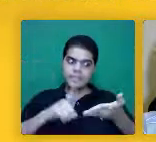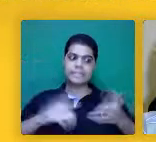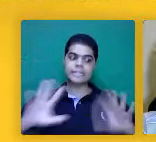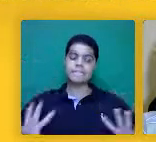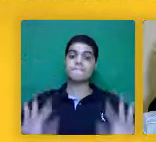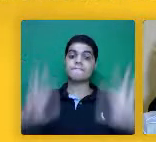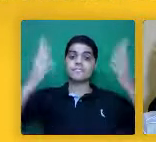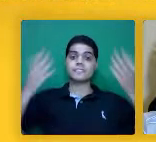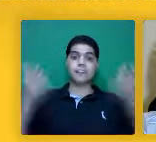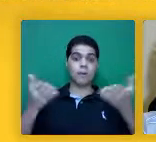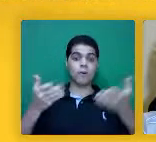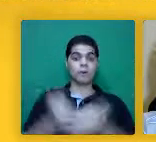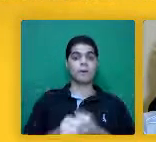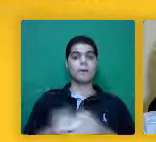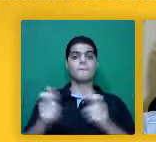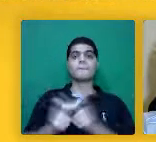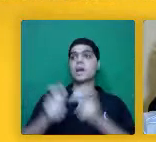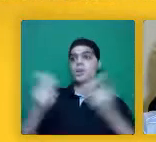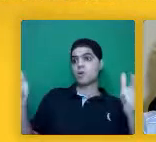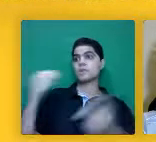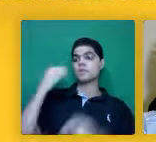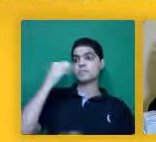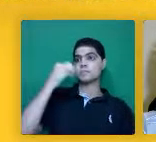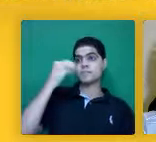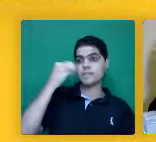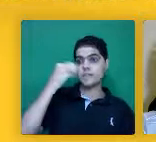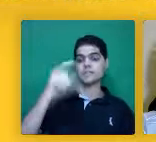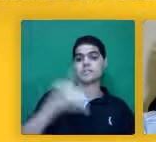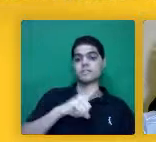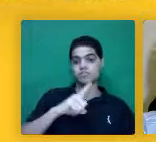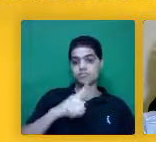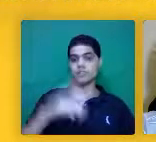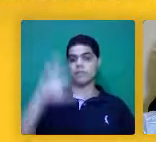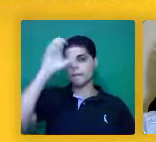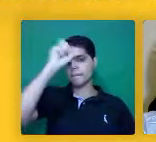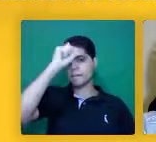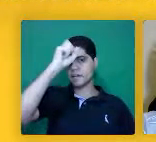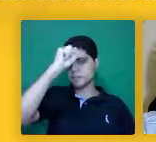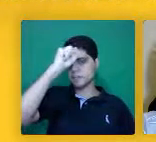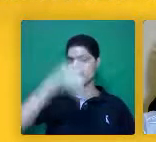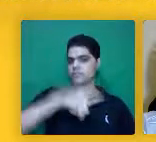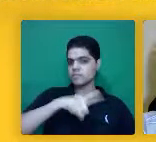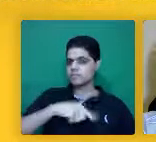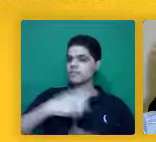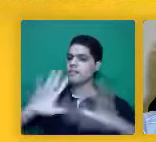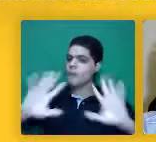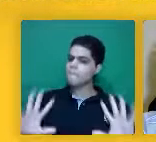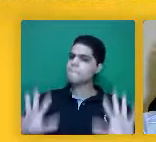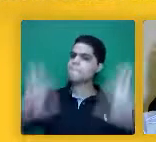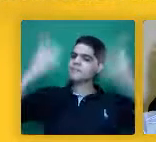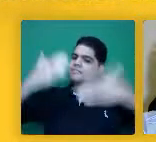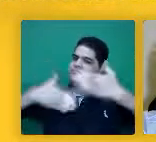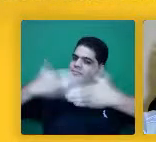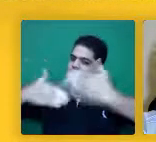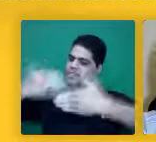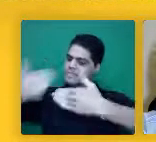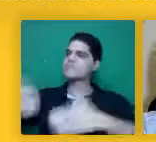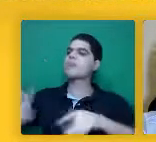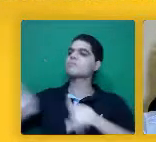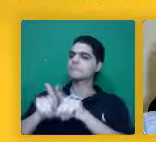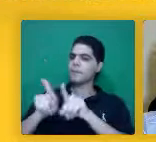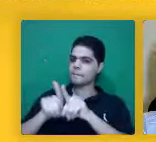a maior premiação é a experiência que você leva, é o aprendizado que você vai ter, mas como é uma maratona, a gente tem premiação também, então as melhores